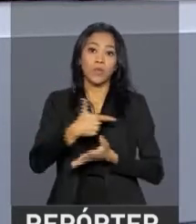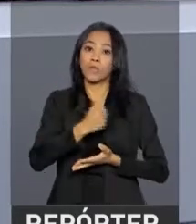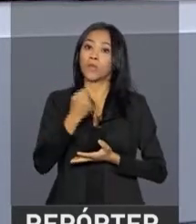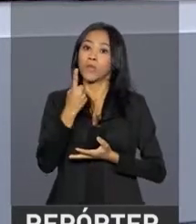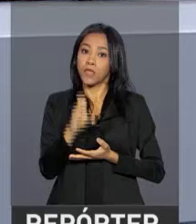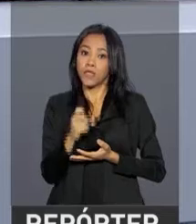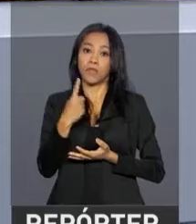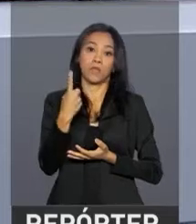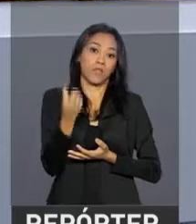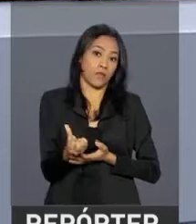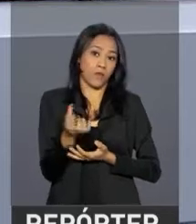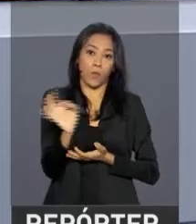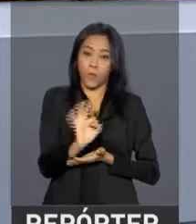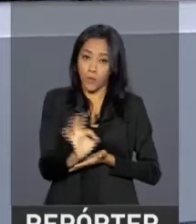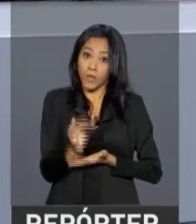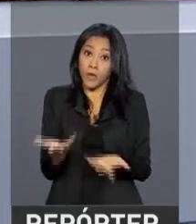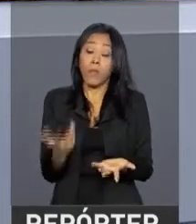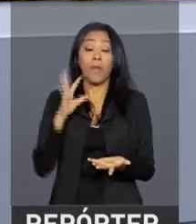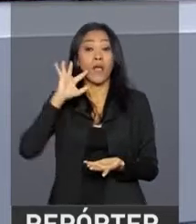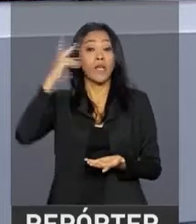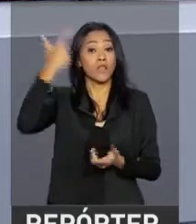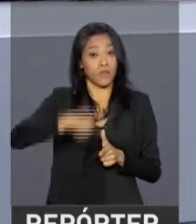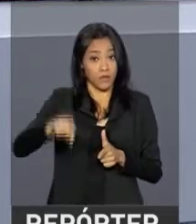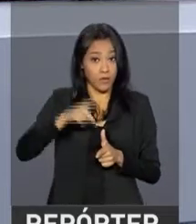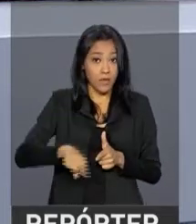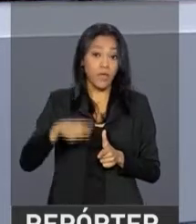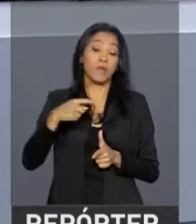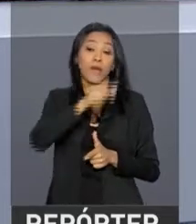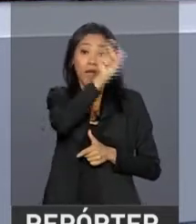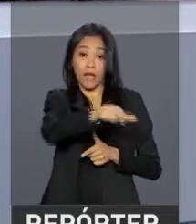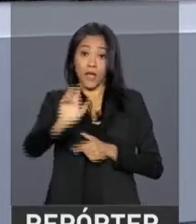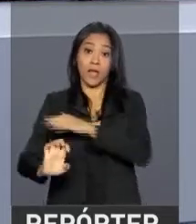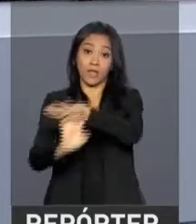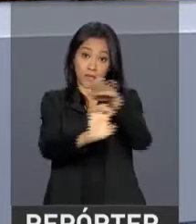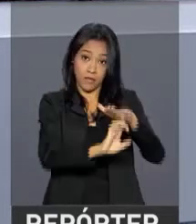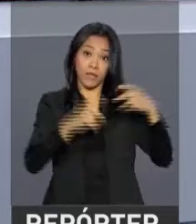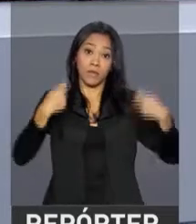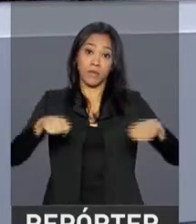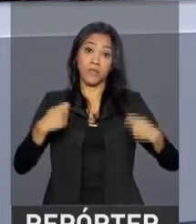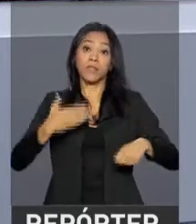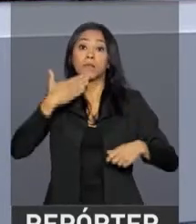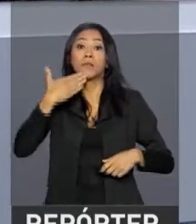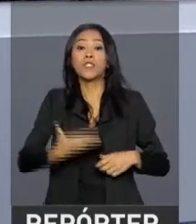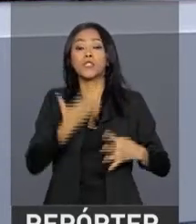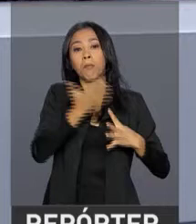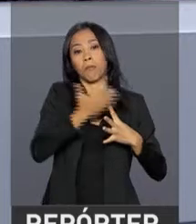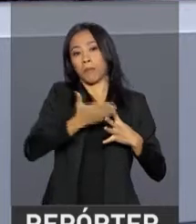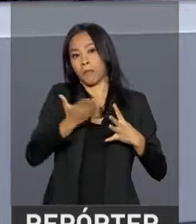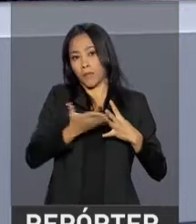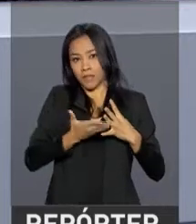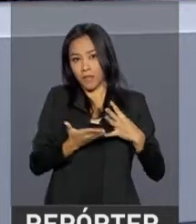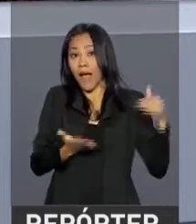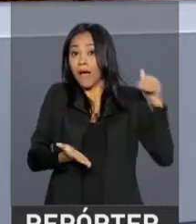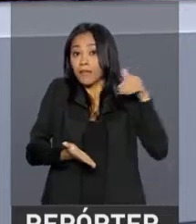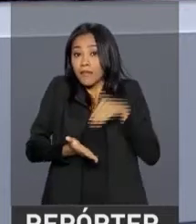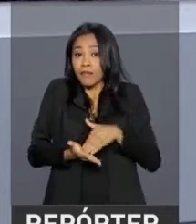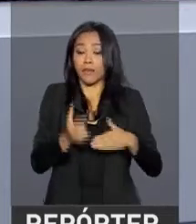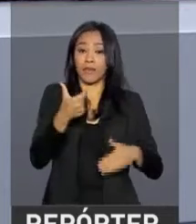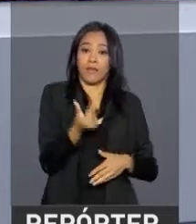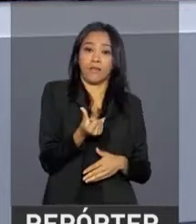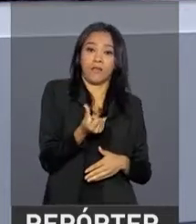2016 para regularizar a situação o microempreendedor individual pode pedir o parcelamento dos débitos em até 60